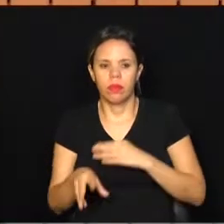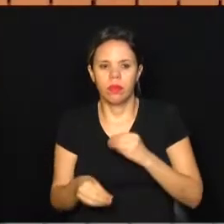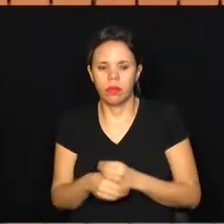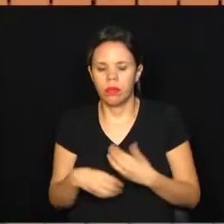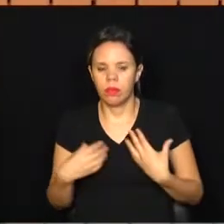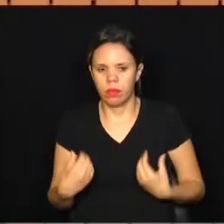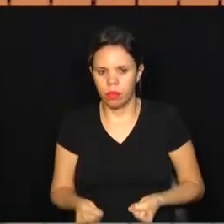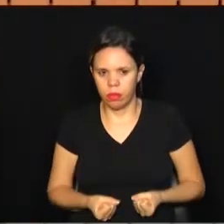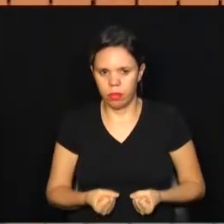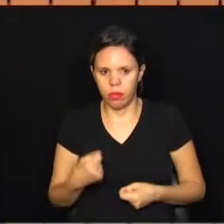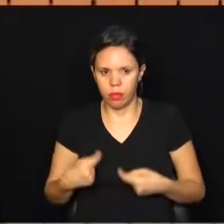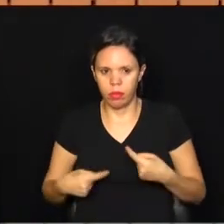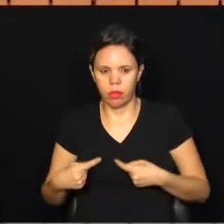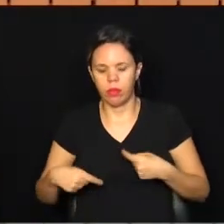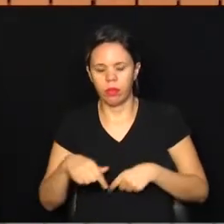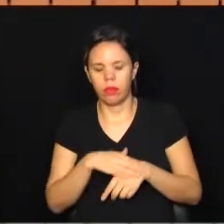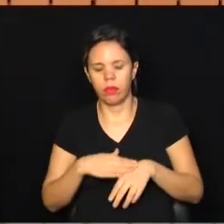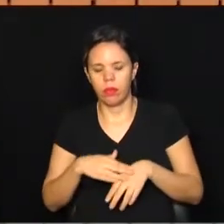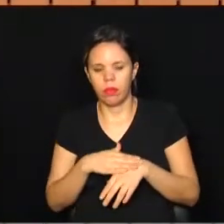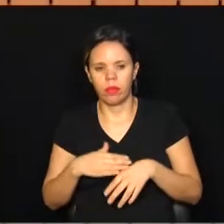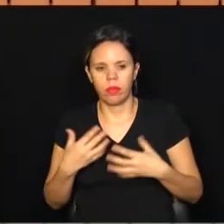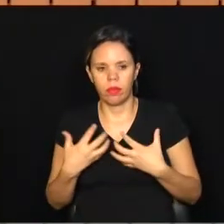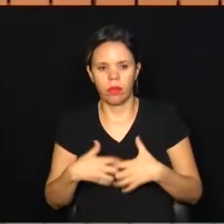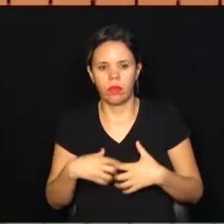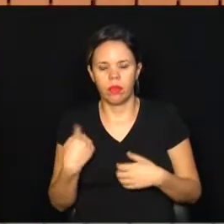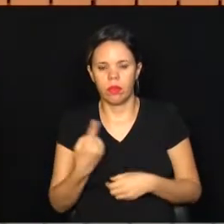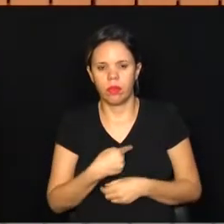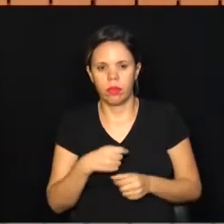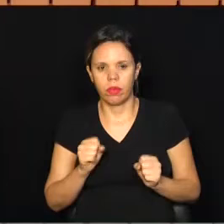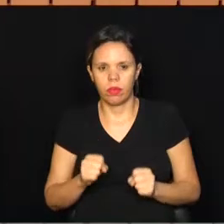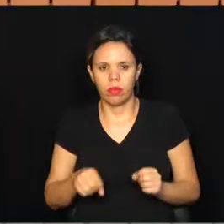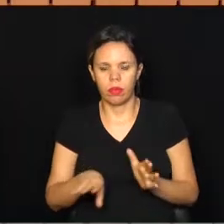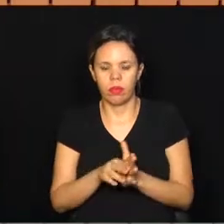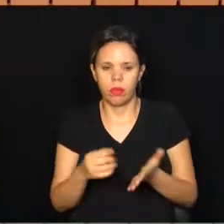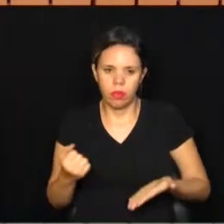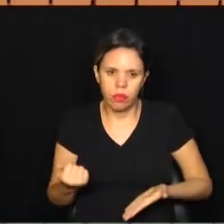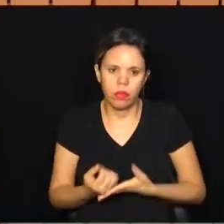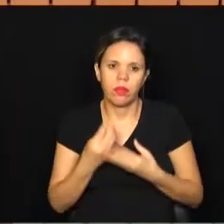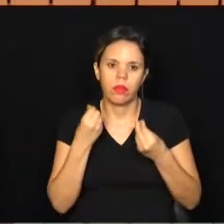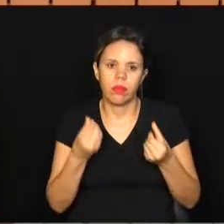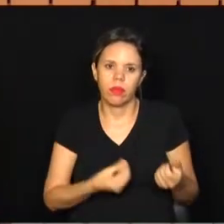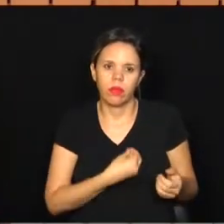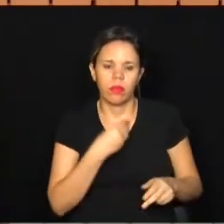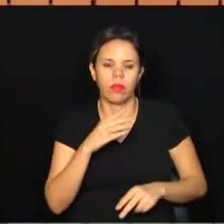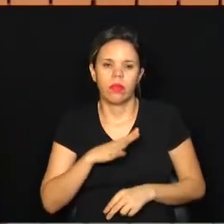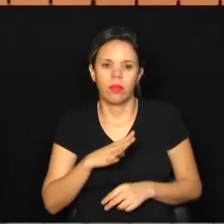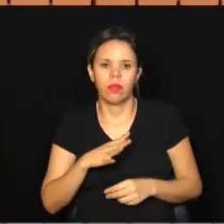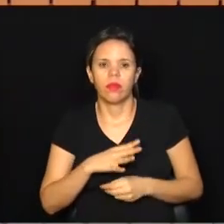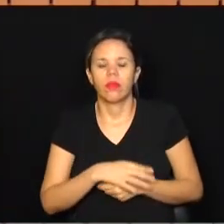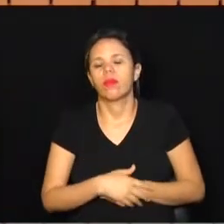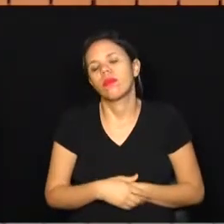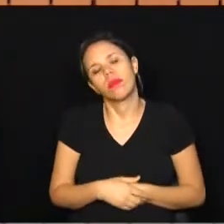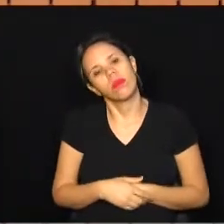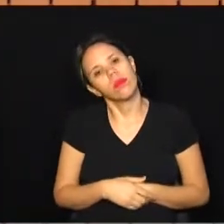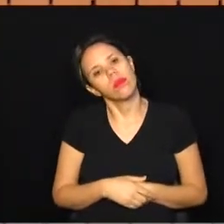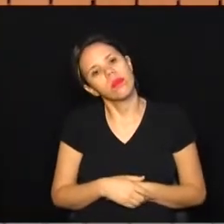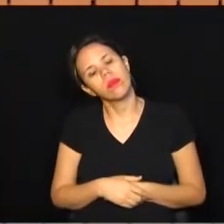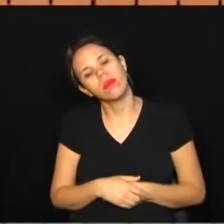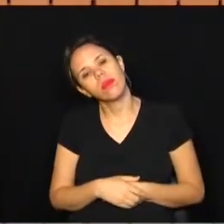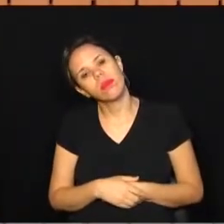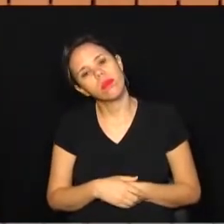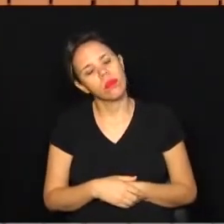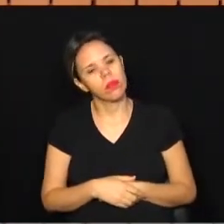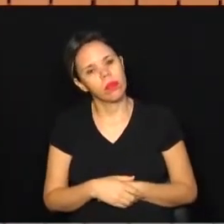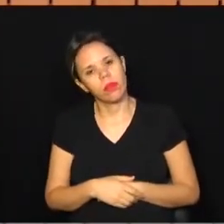vamos discutir formas aí para que a gente possa contribuir para a qualidade de vida da nossa cidade. A senhora comentou sobre